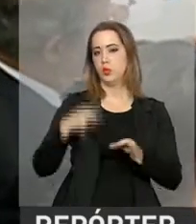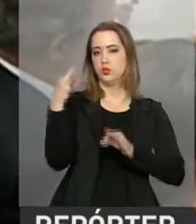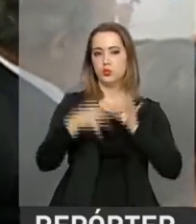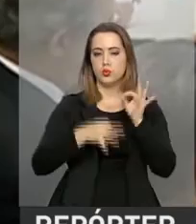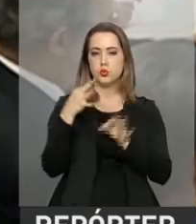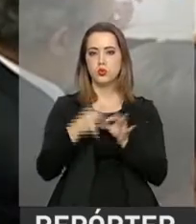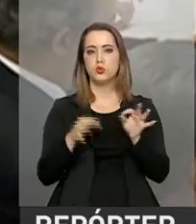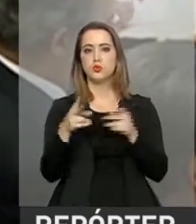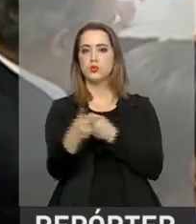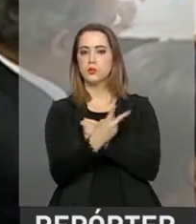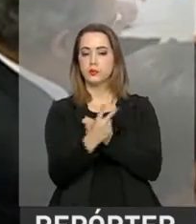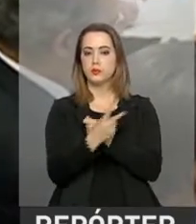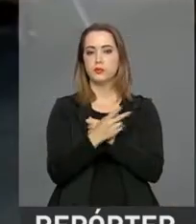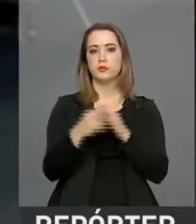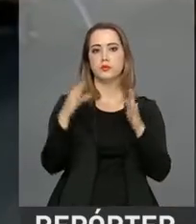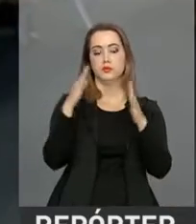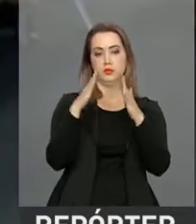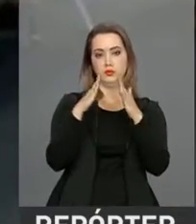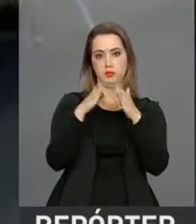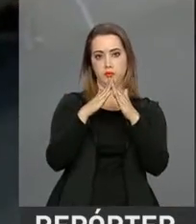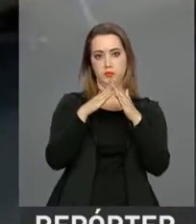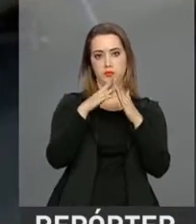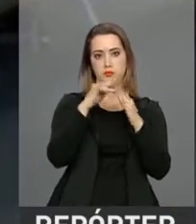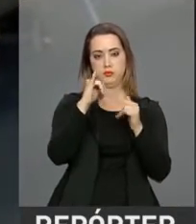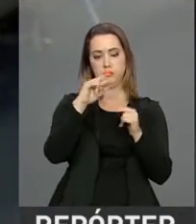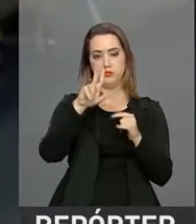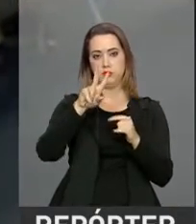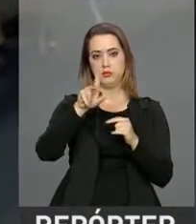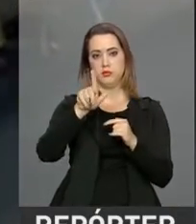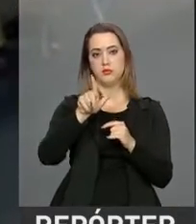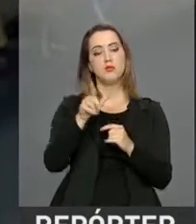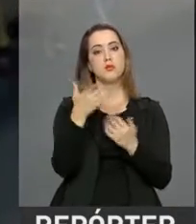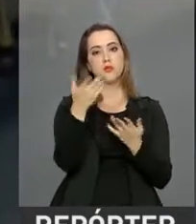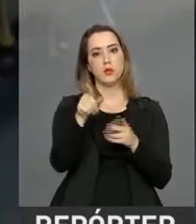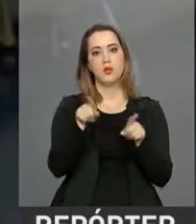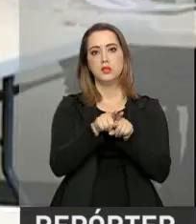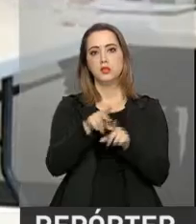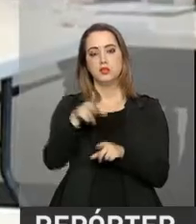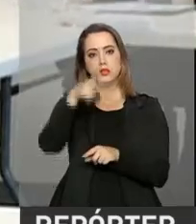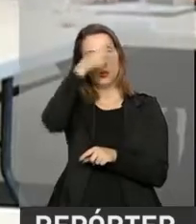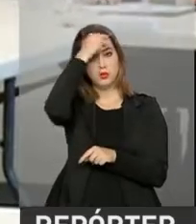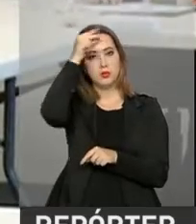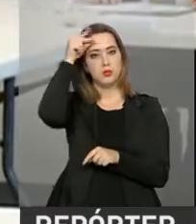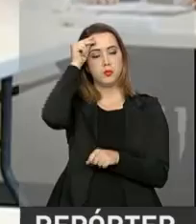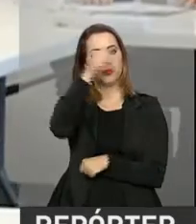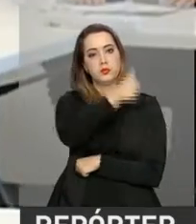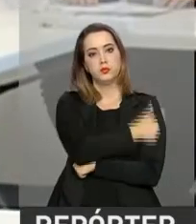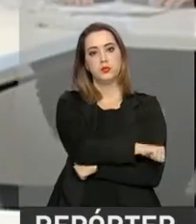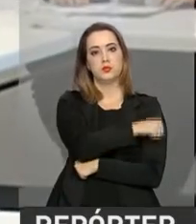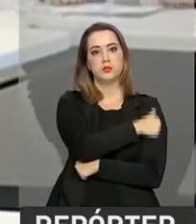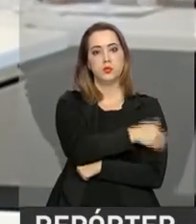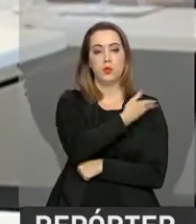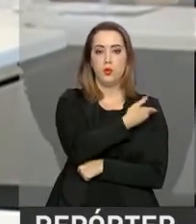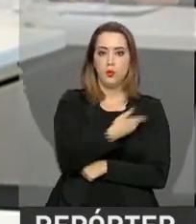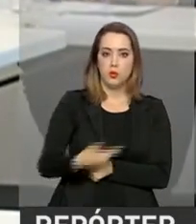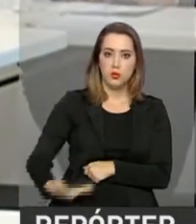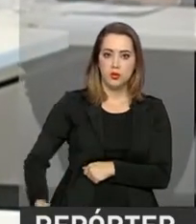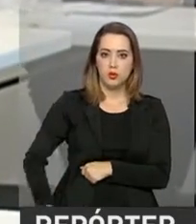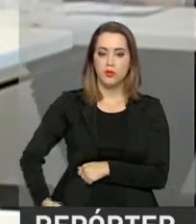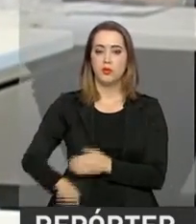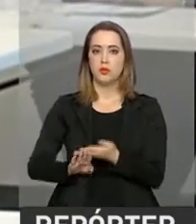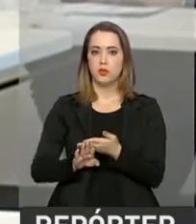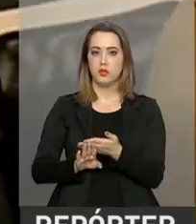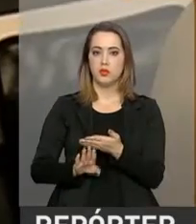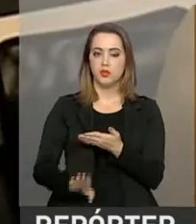defesa e casa civil além do prefeito do rio de janeiro eduardo paes do governador licenciado do estado luiz